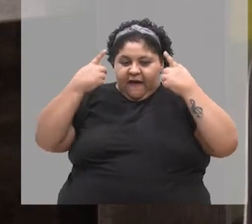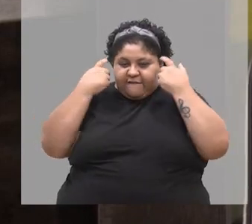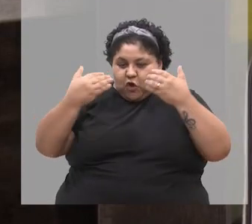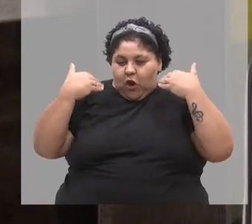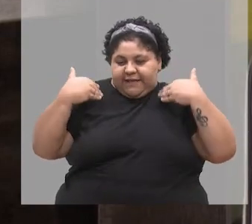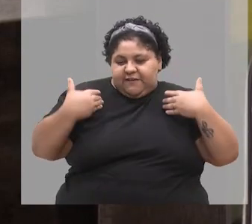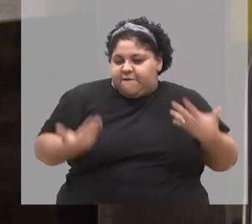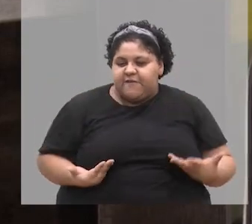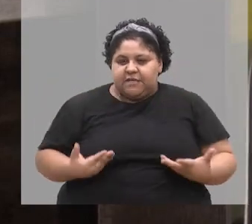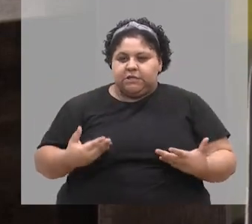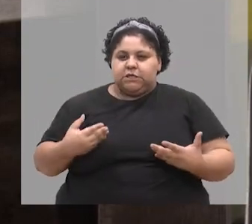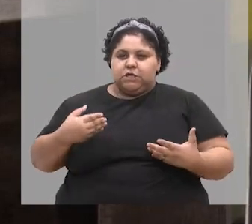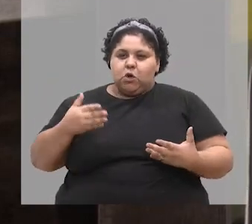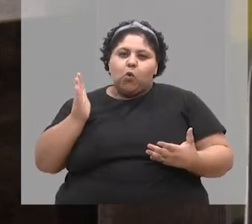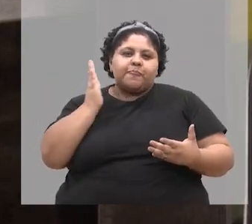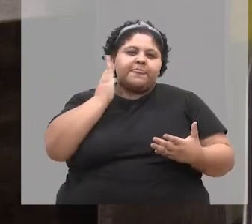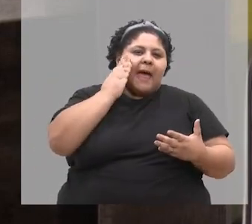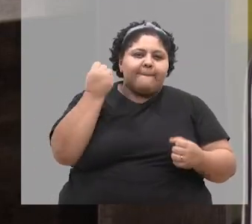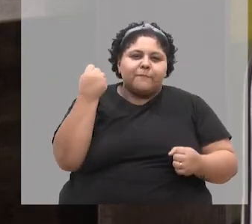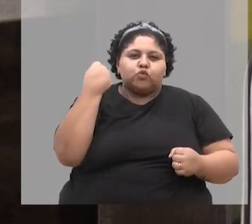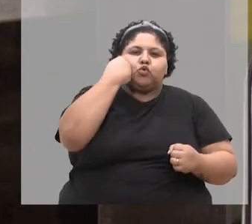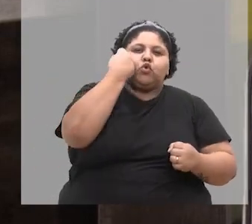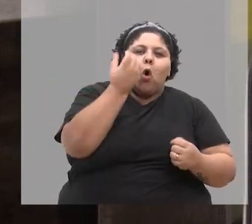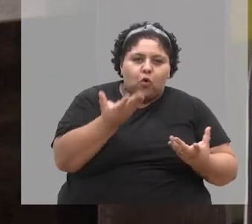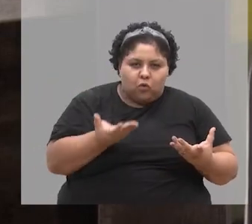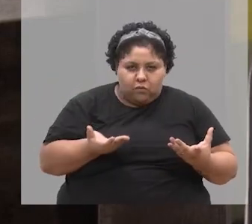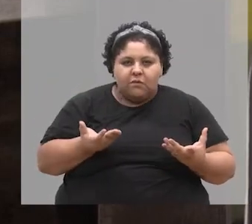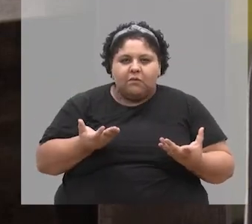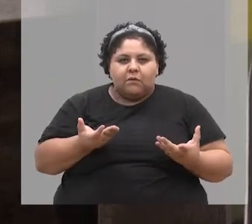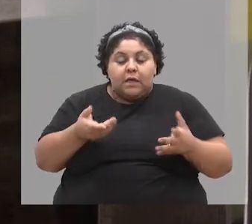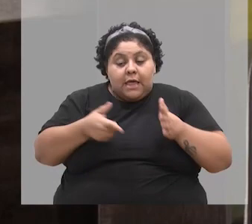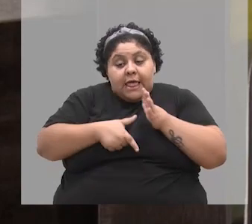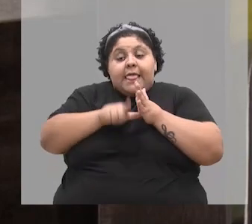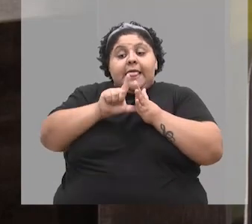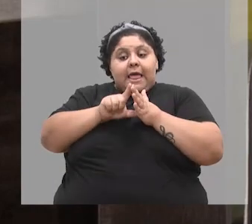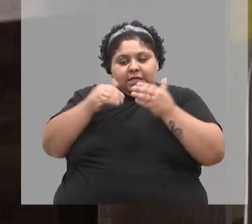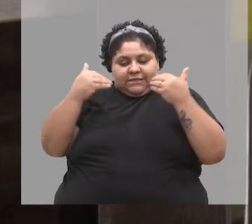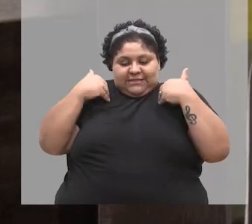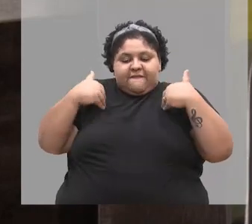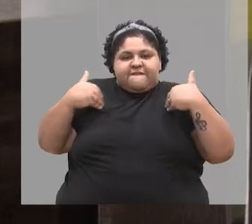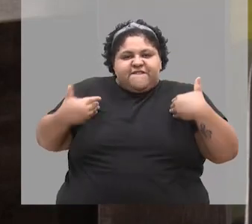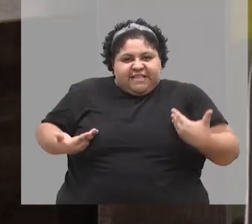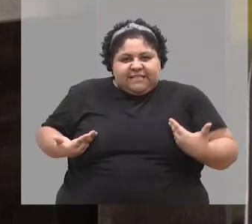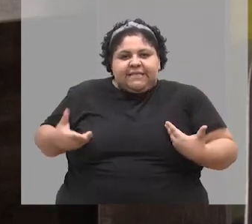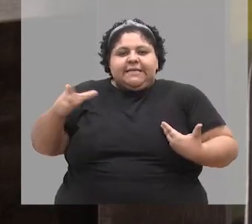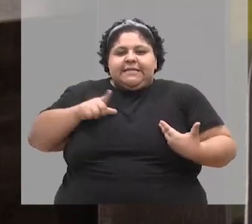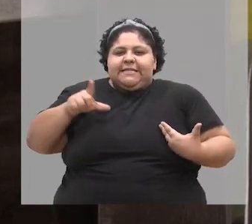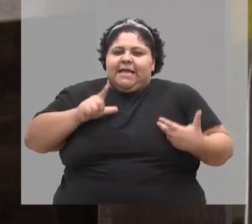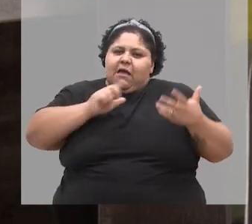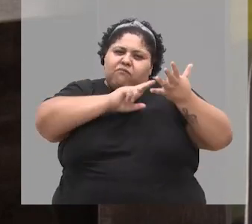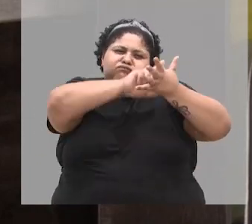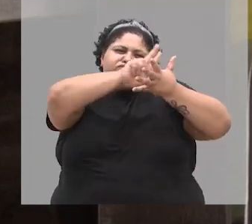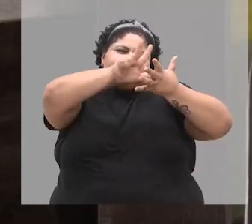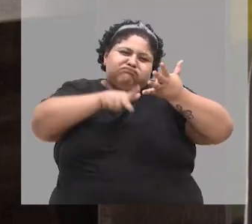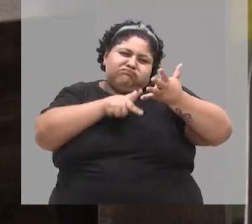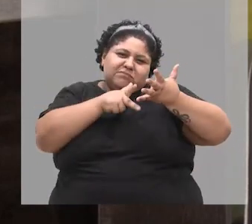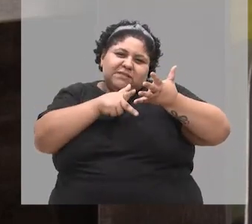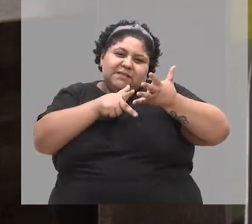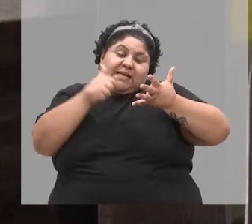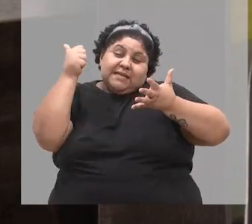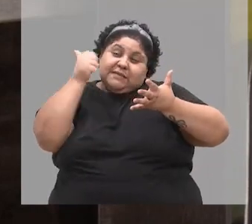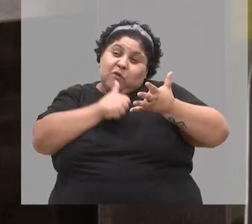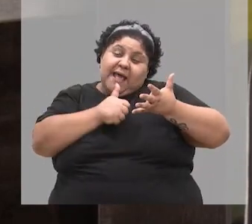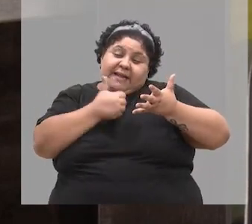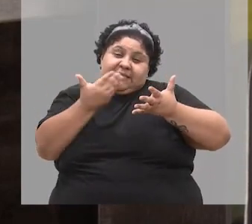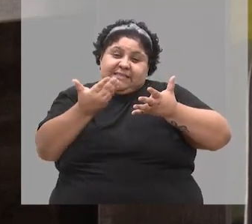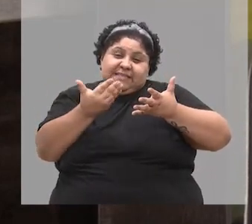a violência física. Ah, ele me deu um tapa, ele me deu um soco, ele me bateu. E antes da violência física, tem uma série de violências que as